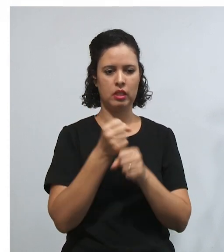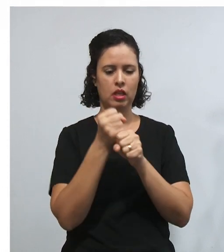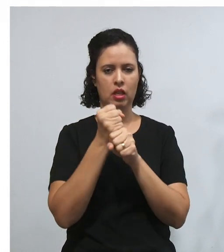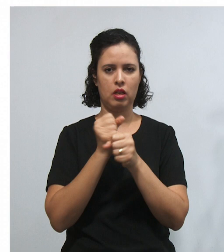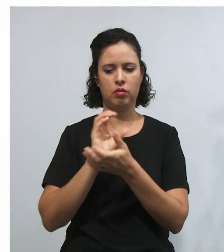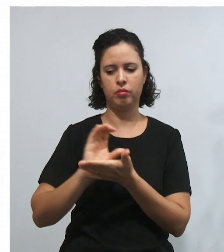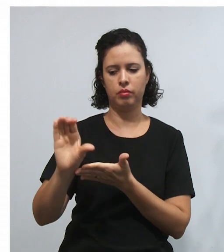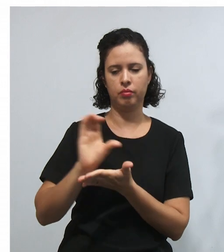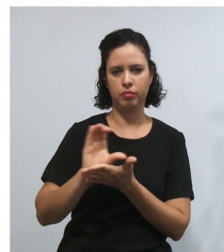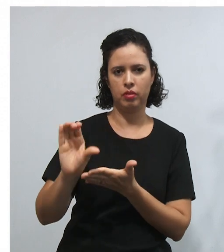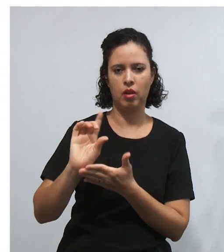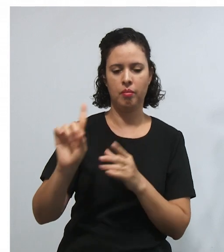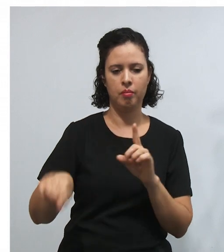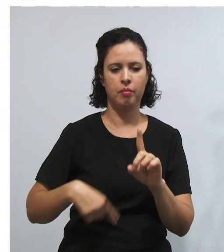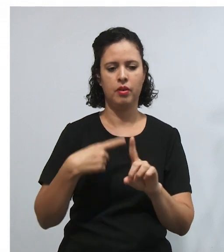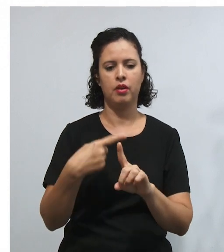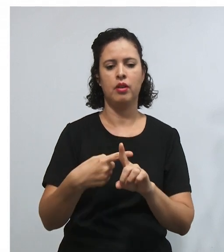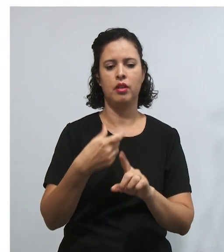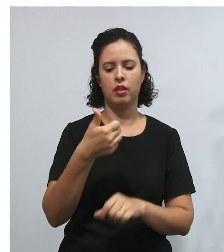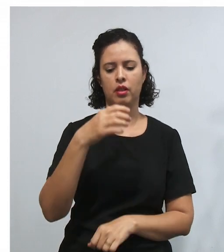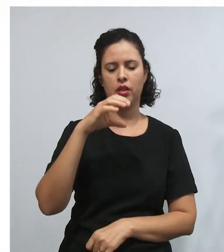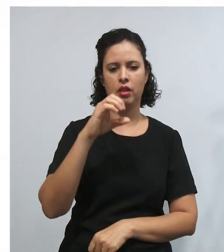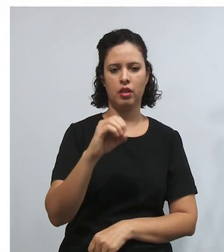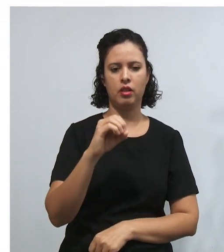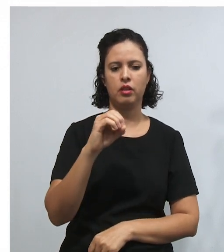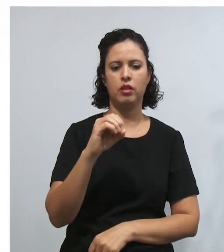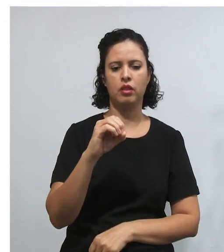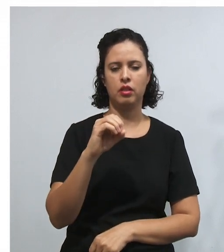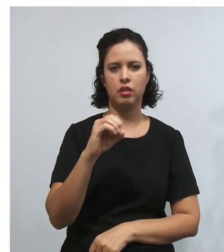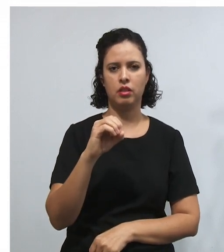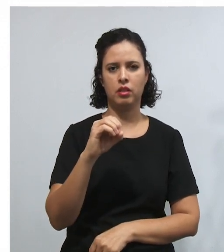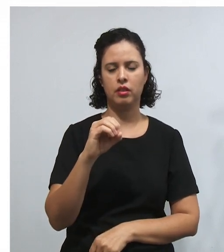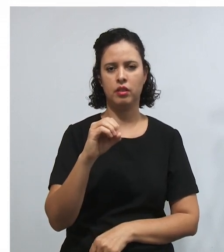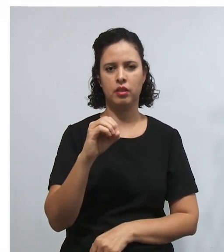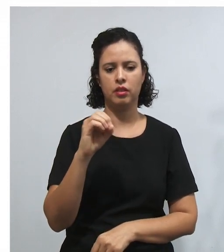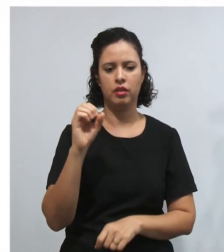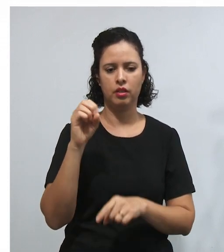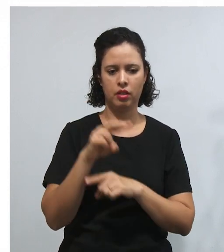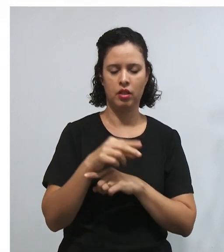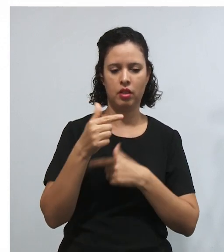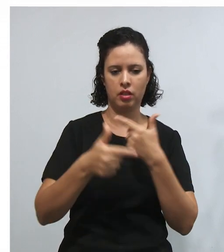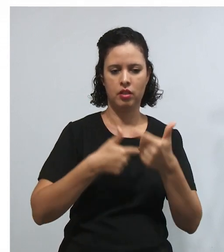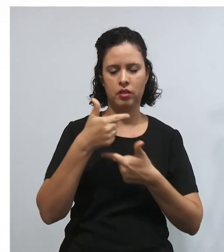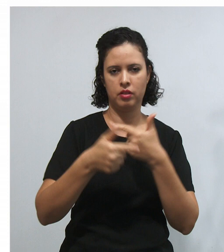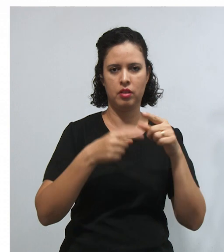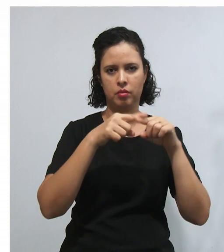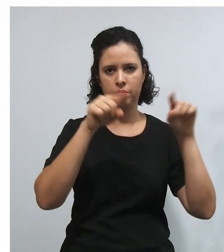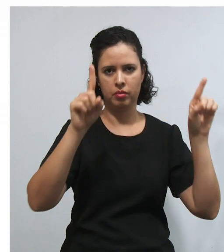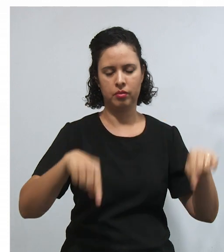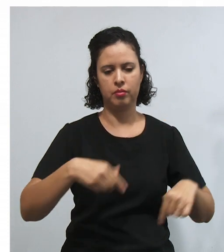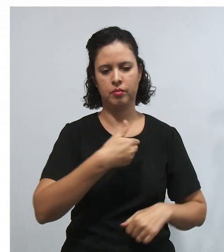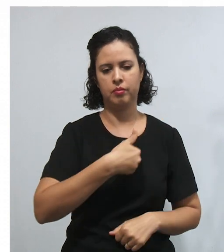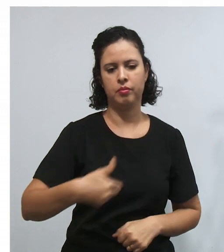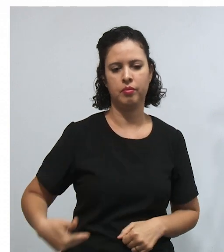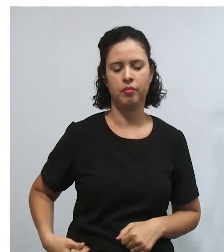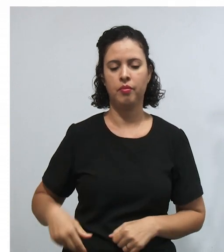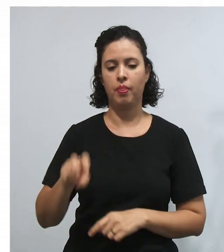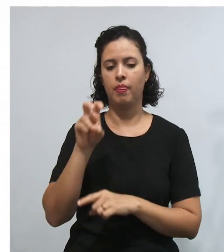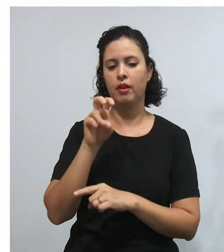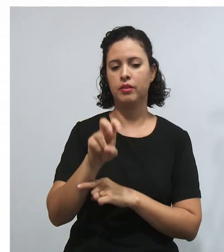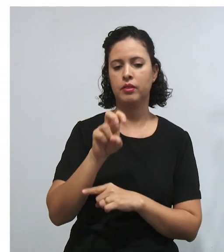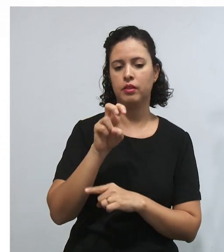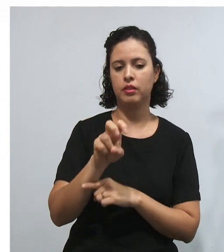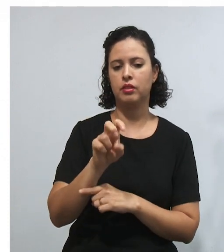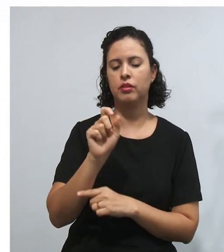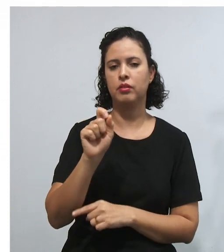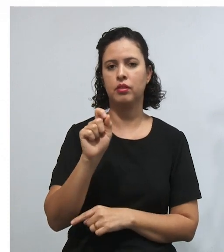25 anos de contribuição, mais 10 anos na atividade pública, sendo pelo menos